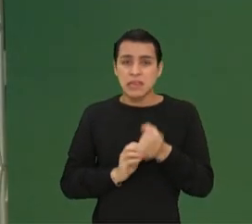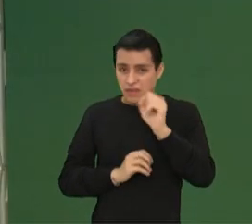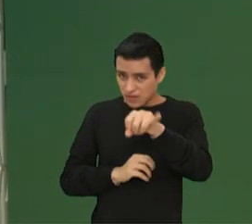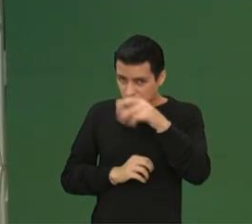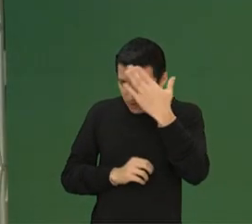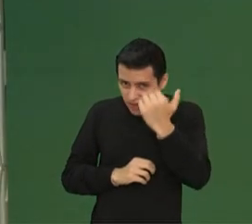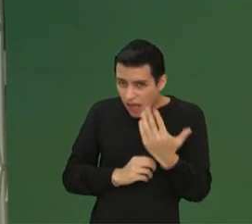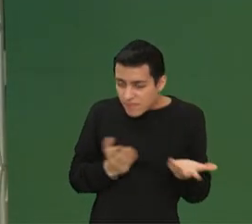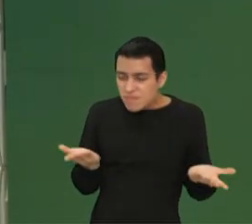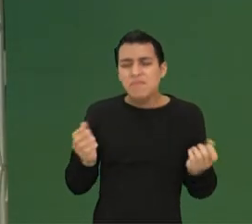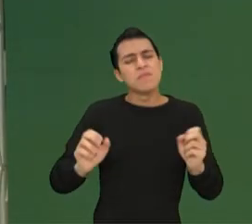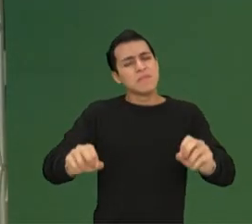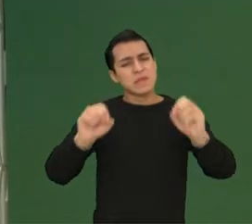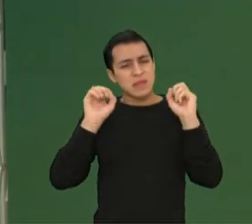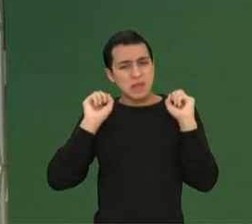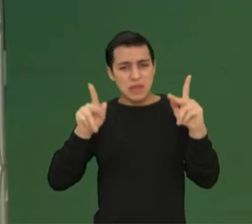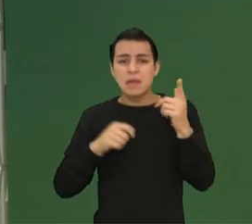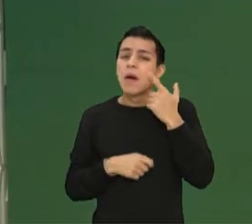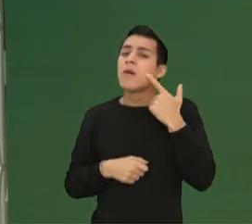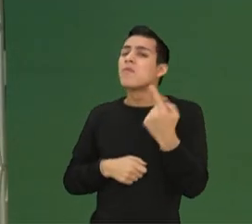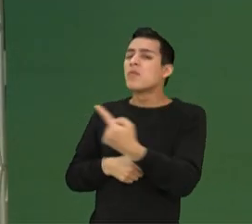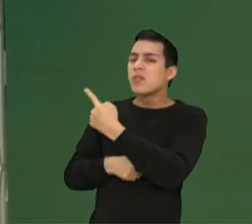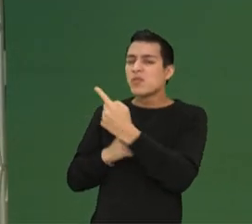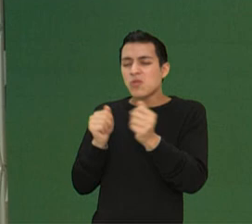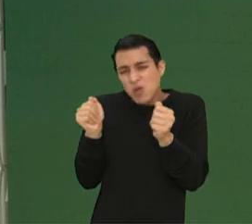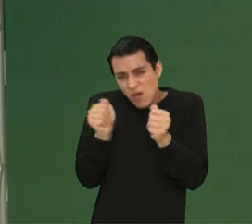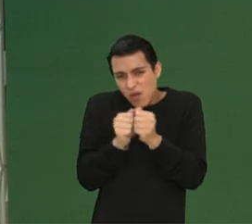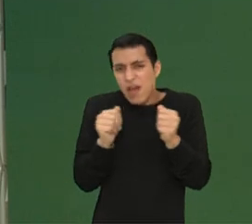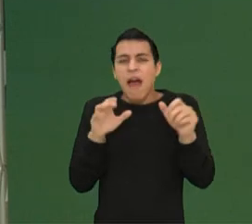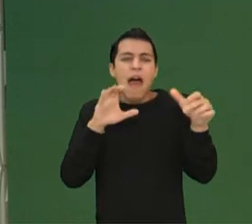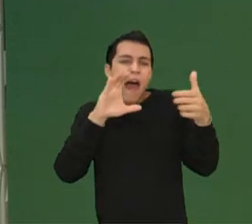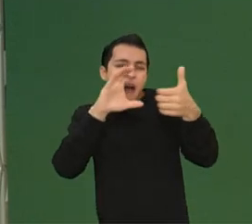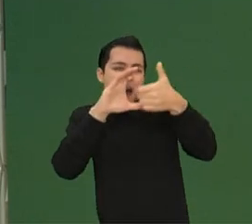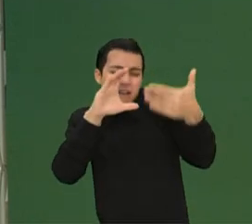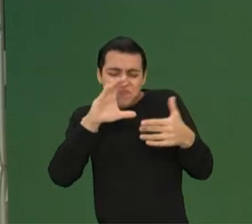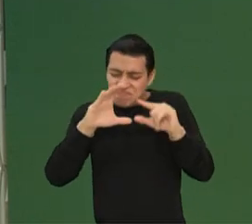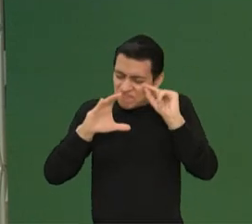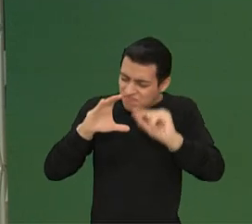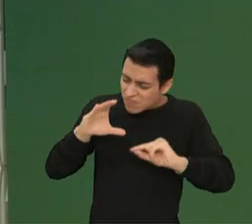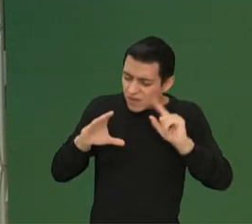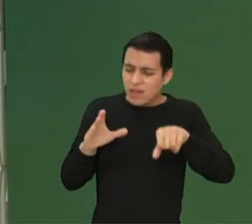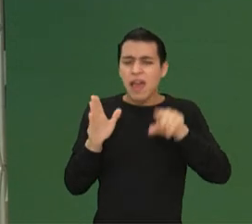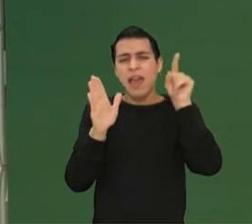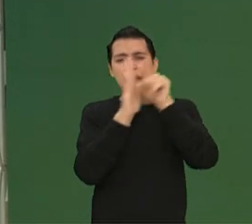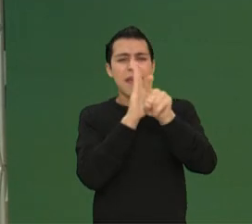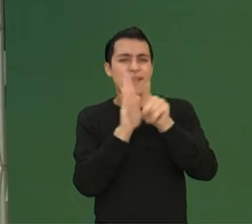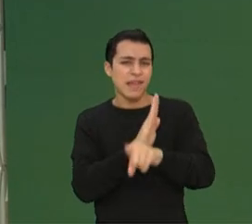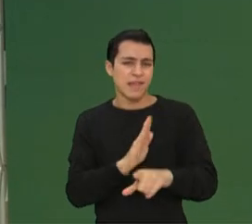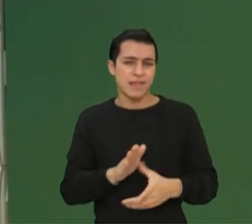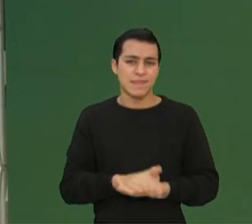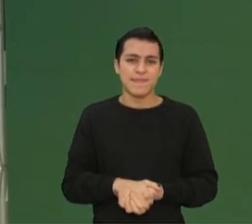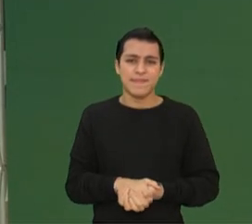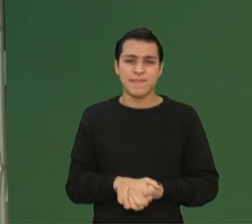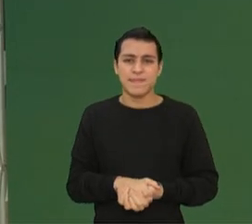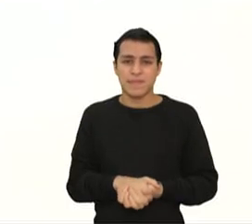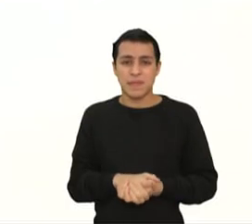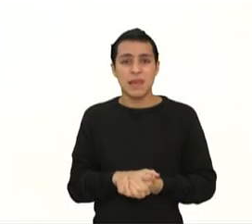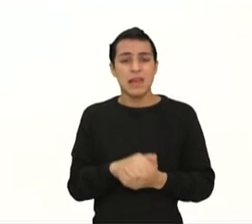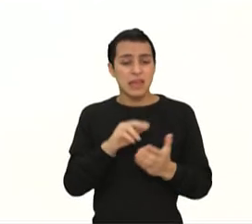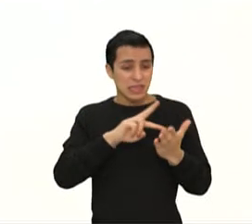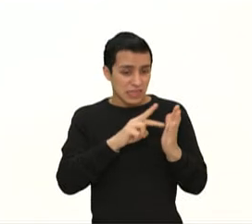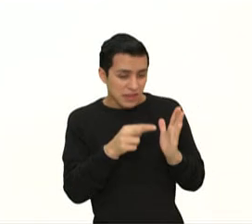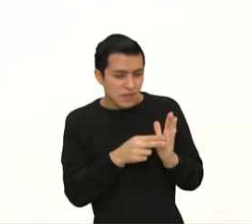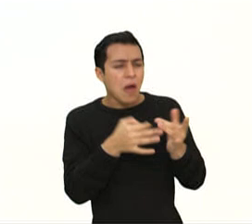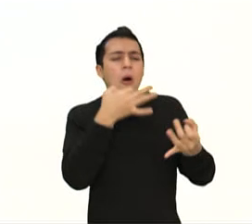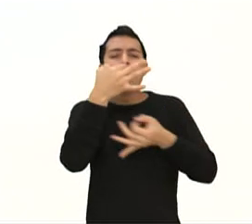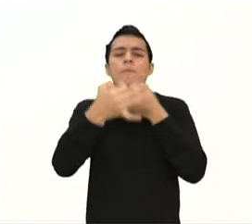Saberia? Ok. Então veja comigo algumas características do que é uma enquete. Coleta rápida